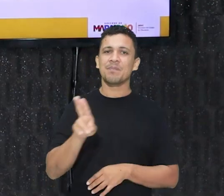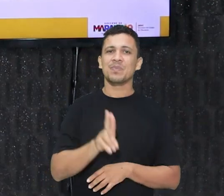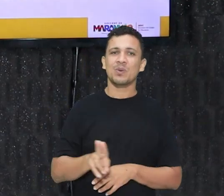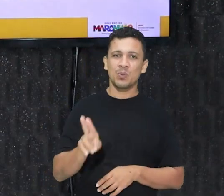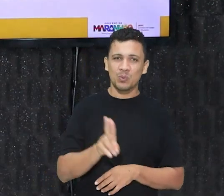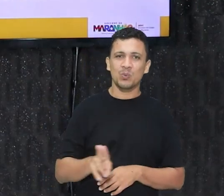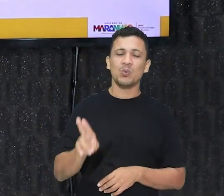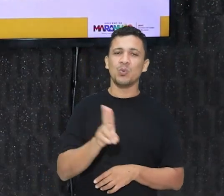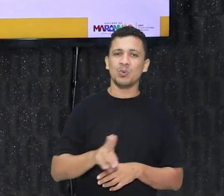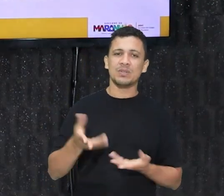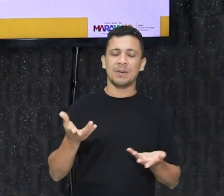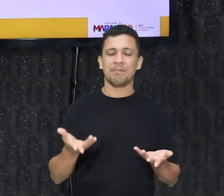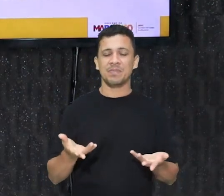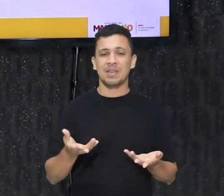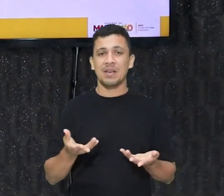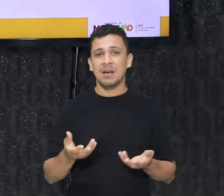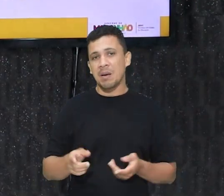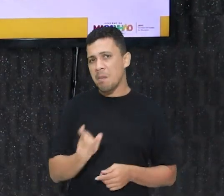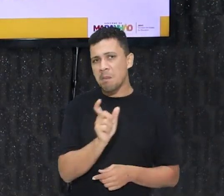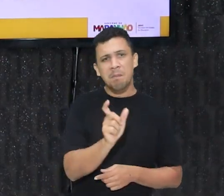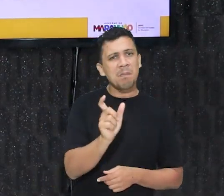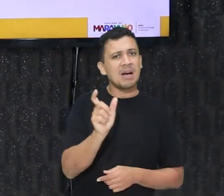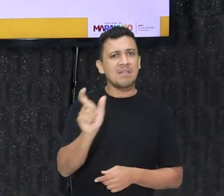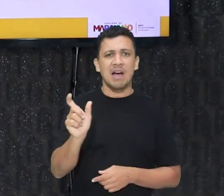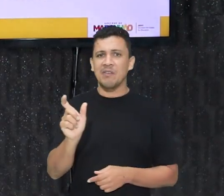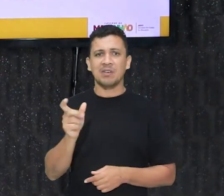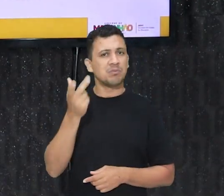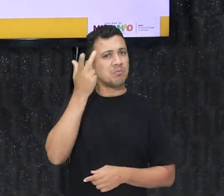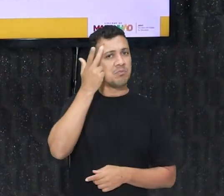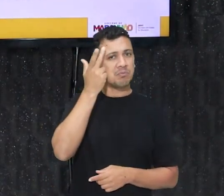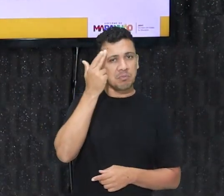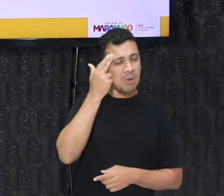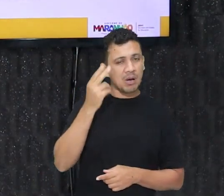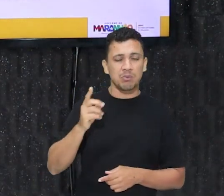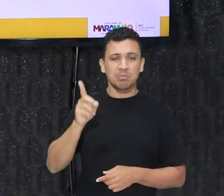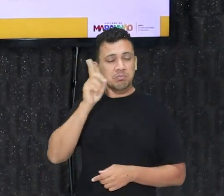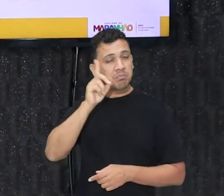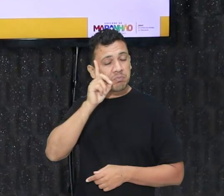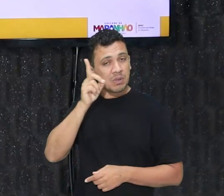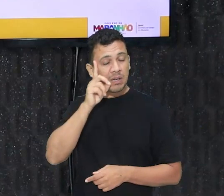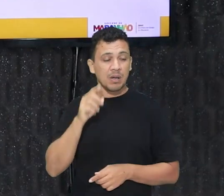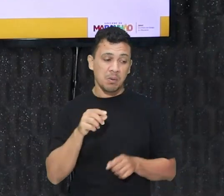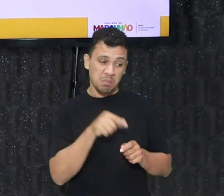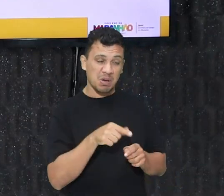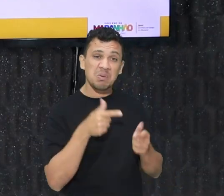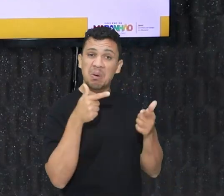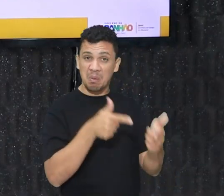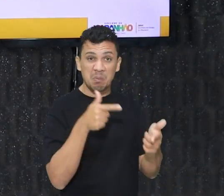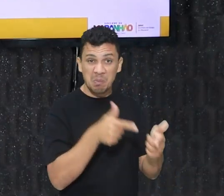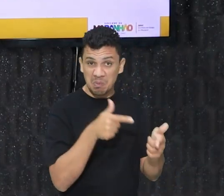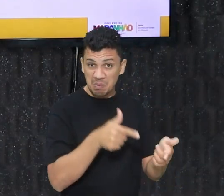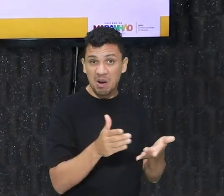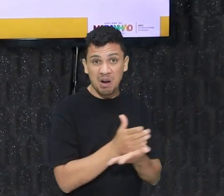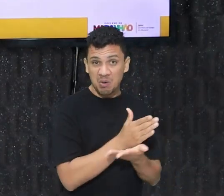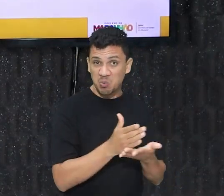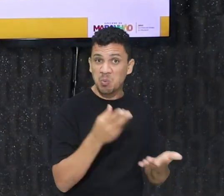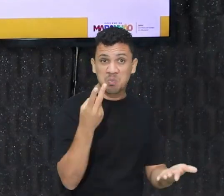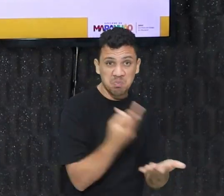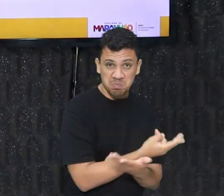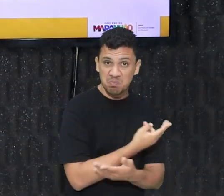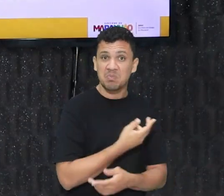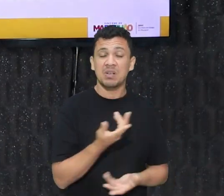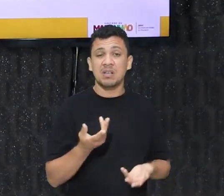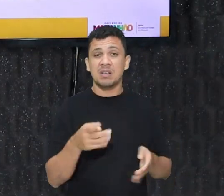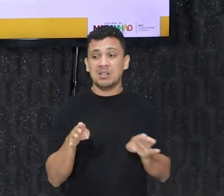utiliza expressões do dia a dia. Uma charge também pode fazer uma crítica a uma situação do momento, uma